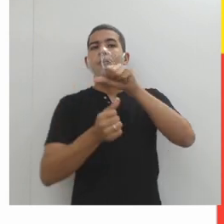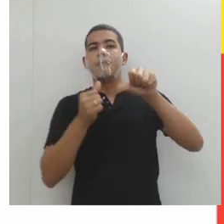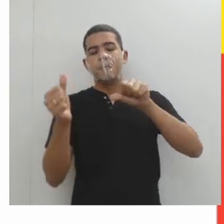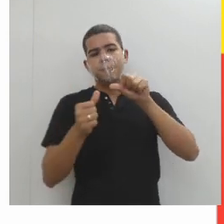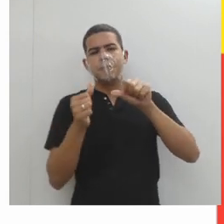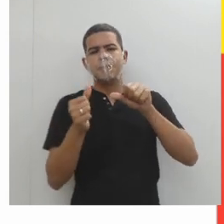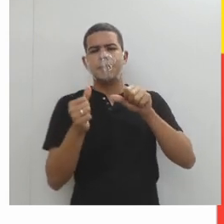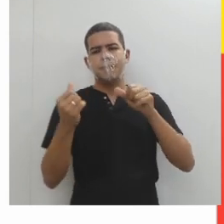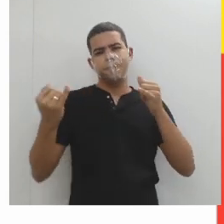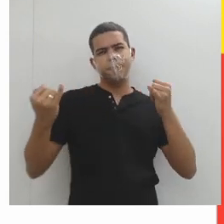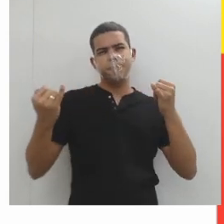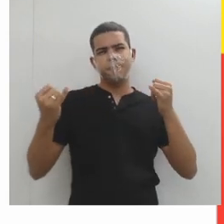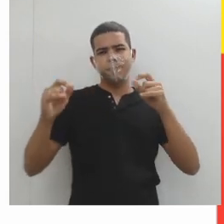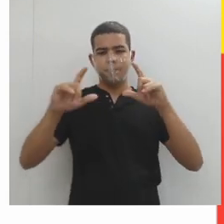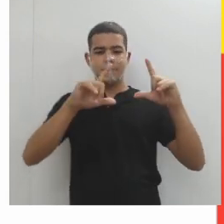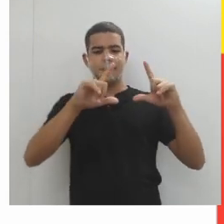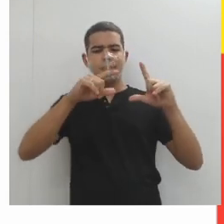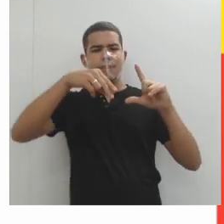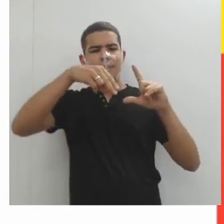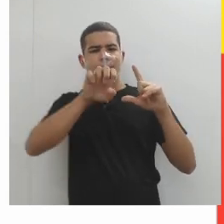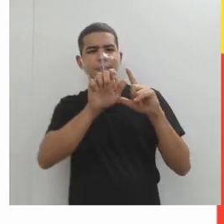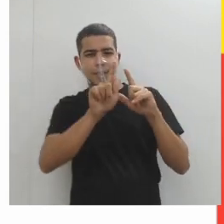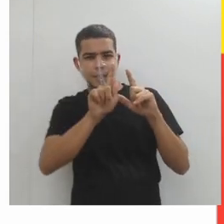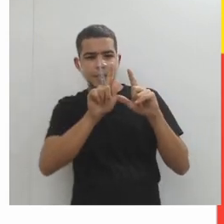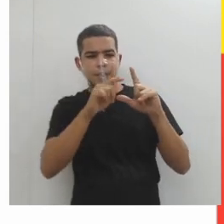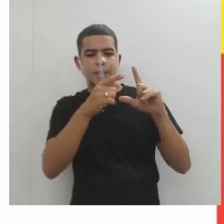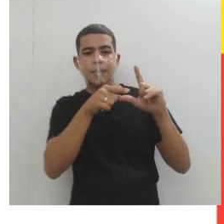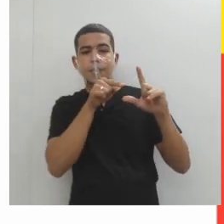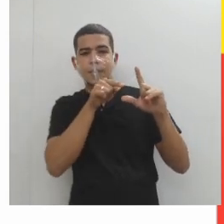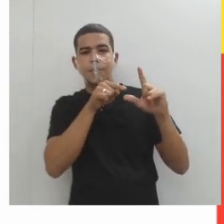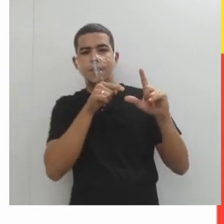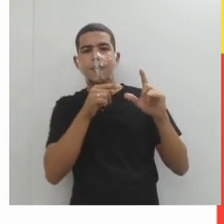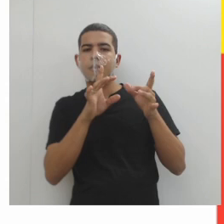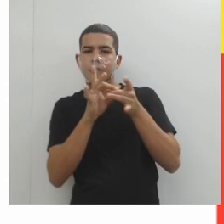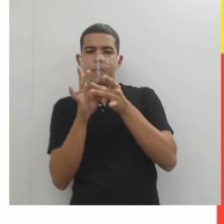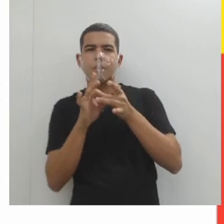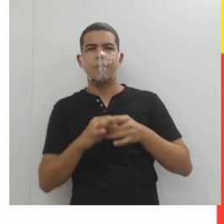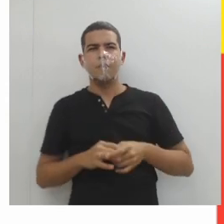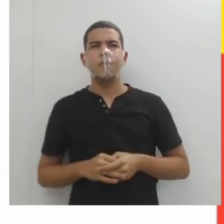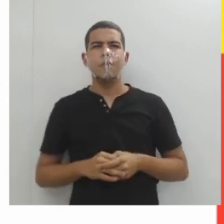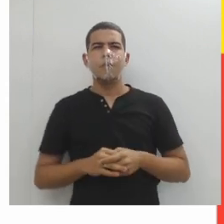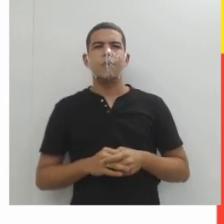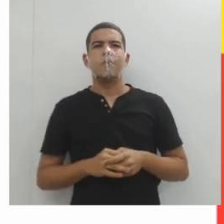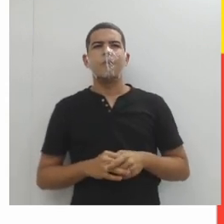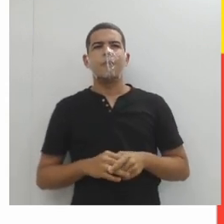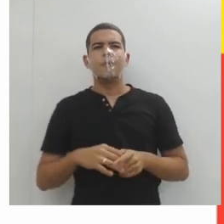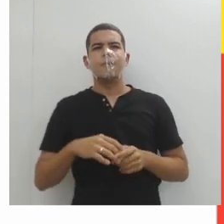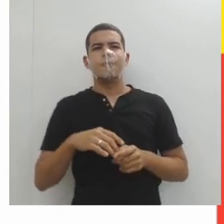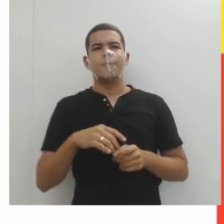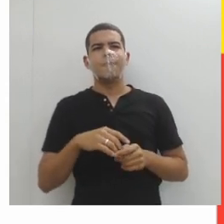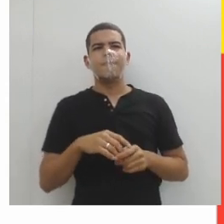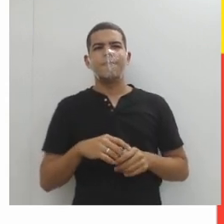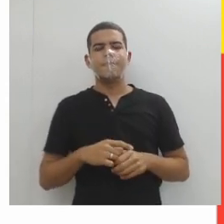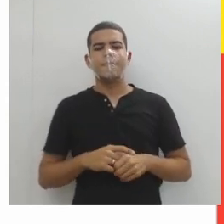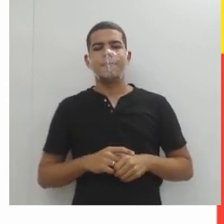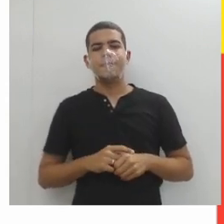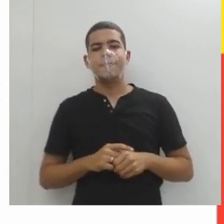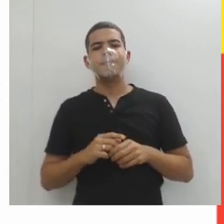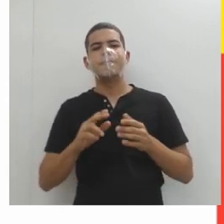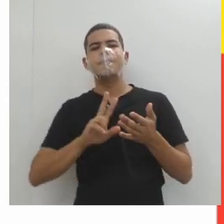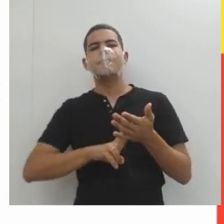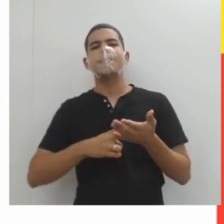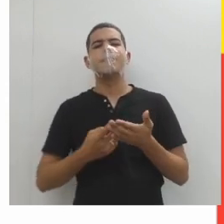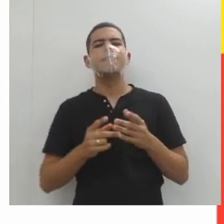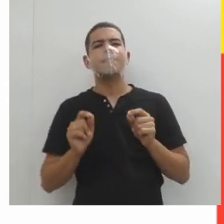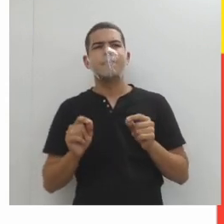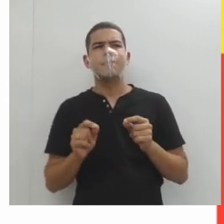informação que foi dada entre parênteses. A primeira frase, ó, I have seen David recently. I have seen David recently,